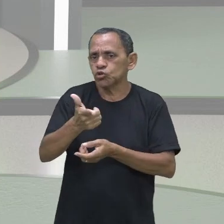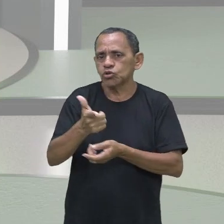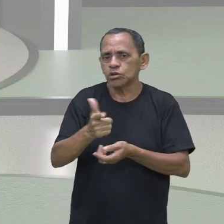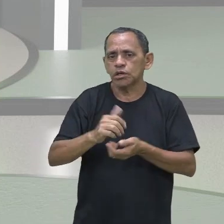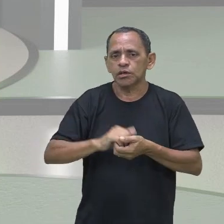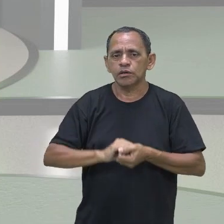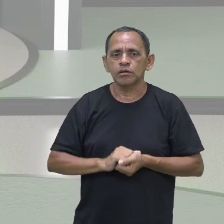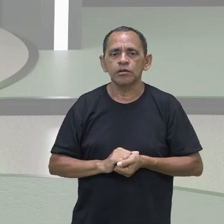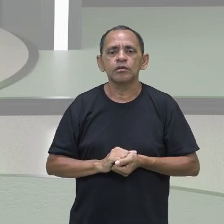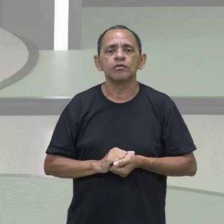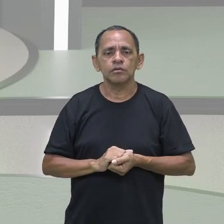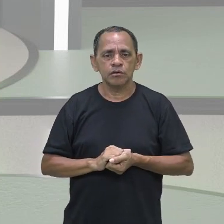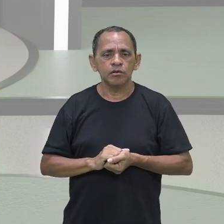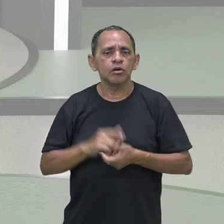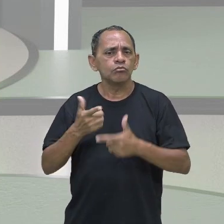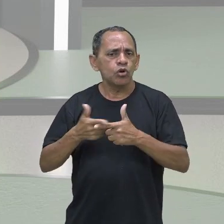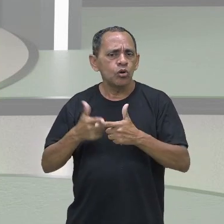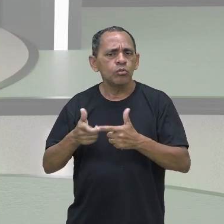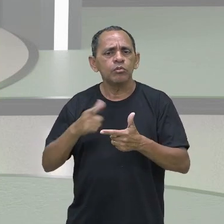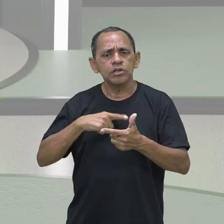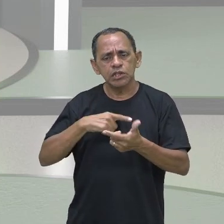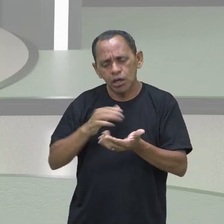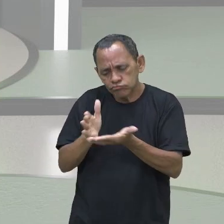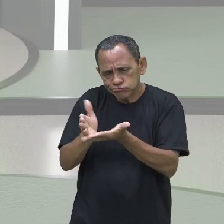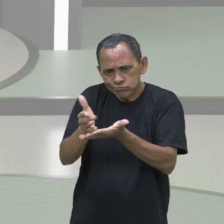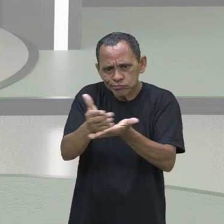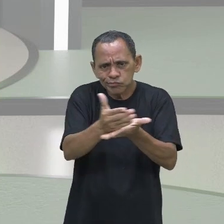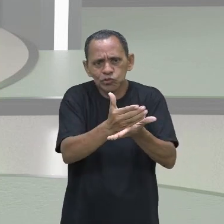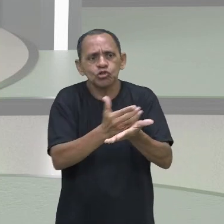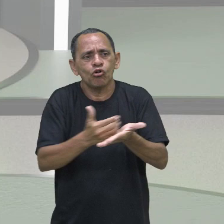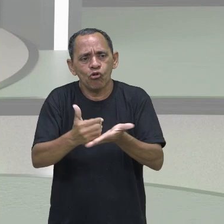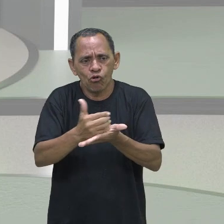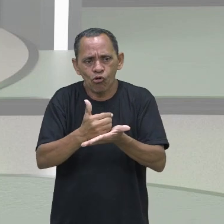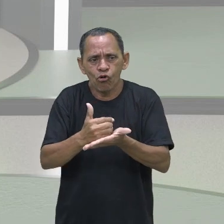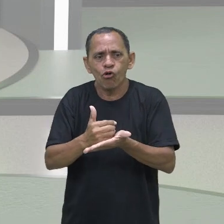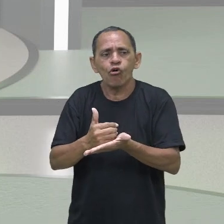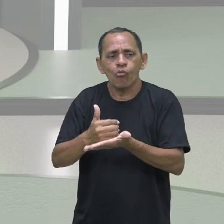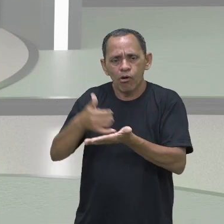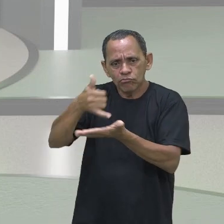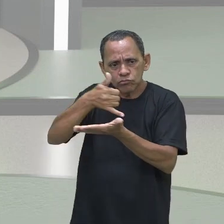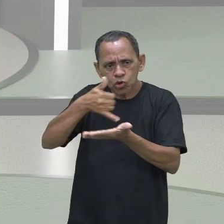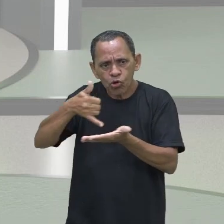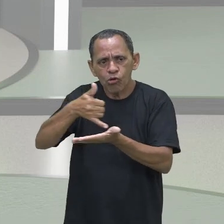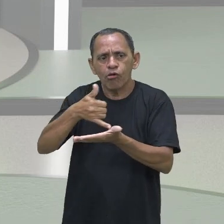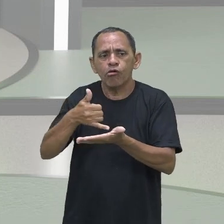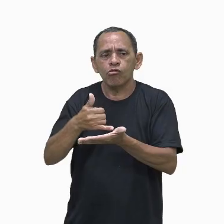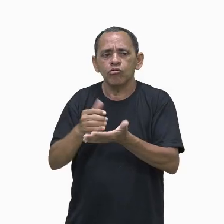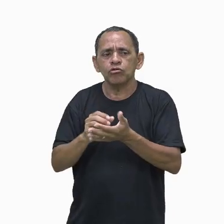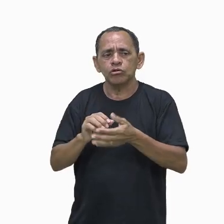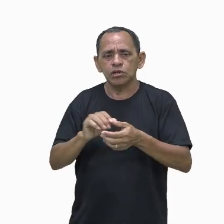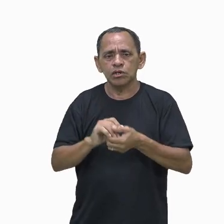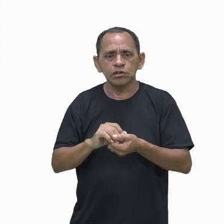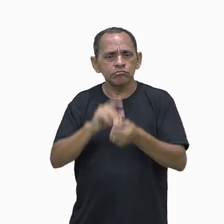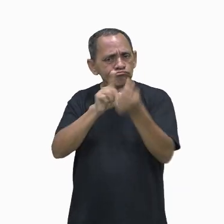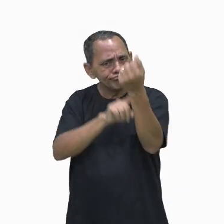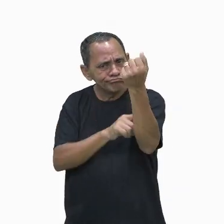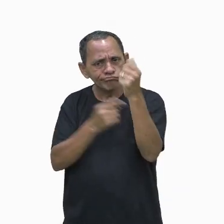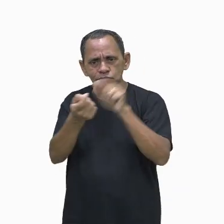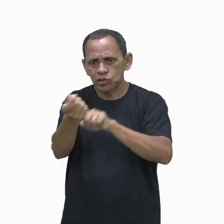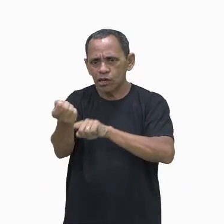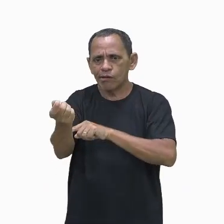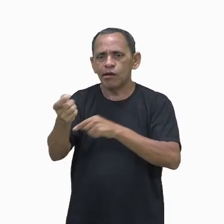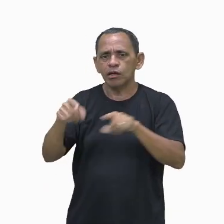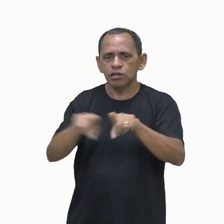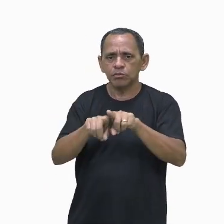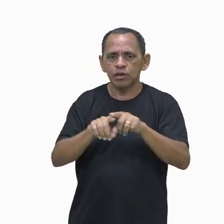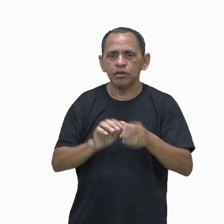vai afetar no acúmulo de gordura nas artérias, tá bom? Só uma dica para vocês. Para dar continuidade